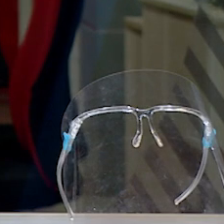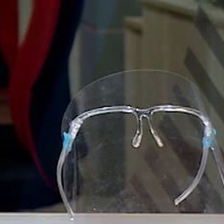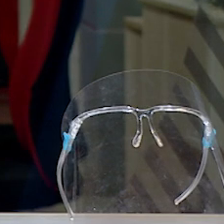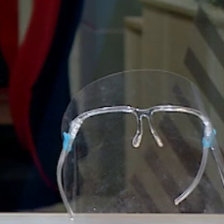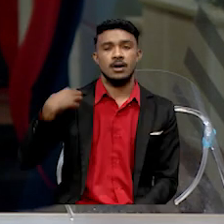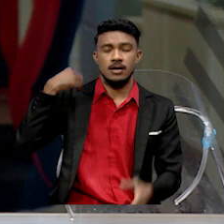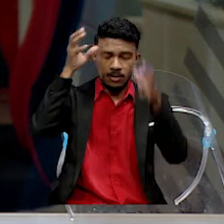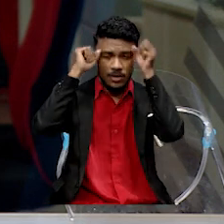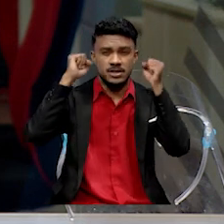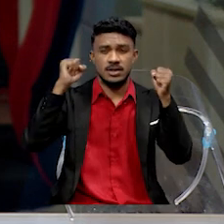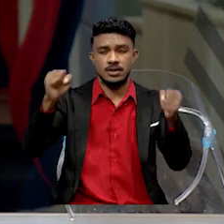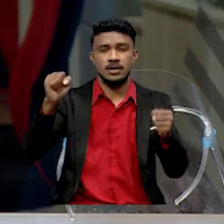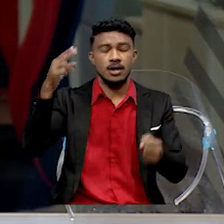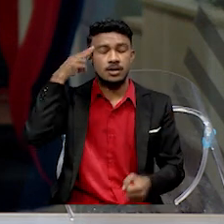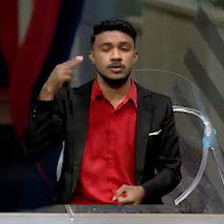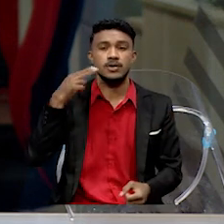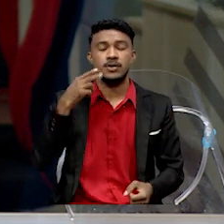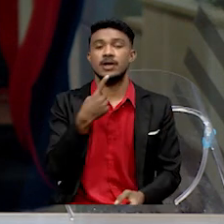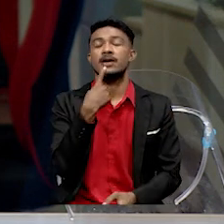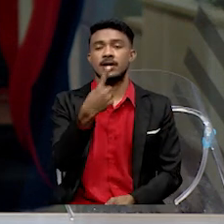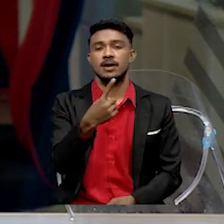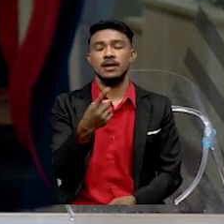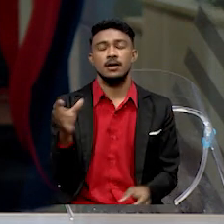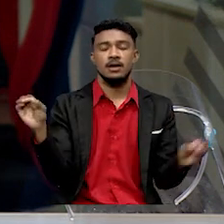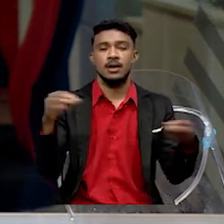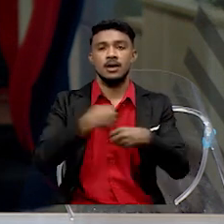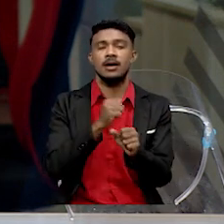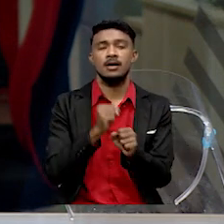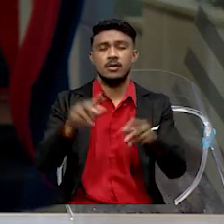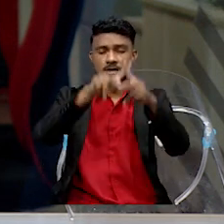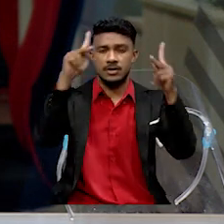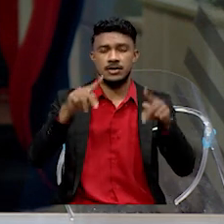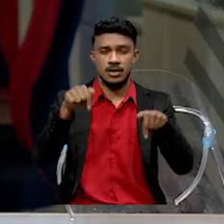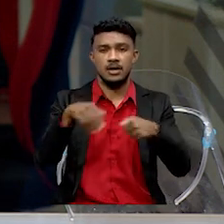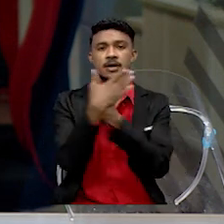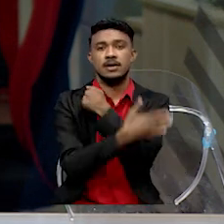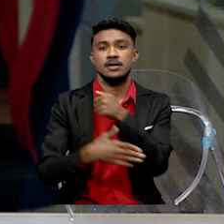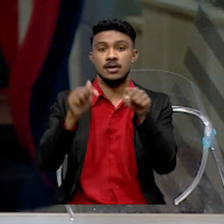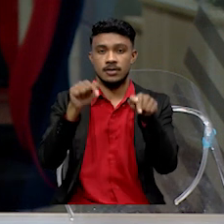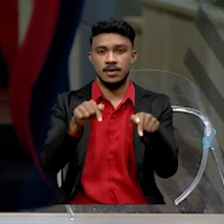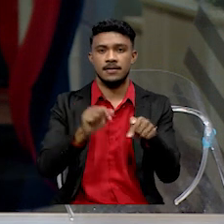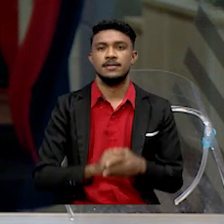Candidato Presidente Republika Zera Mazorta HTT selaha musu krize iana saune.